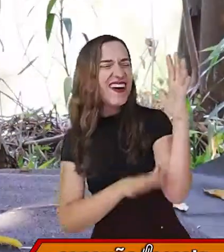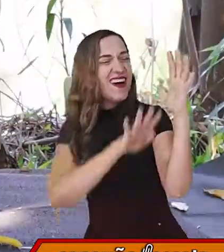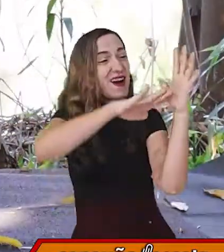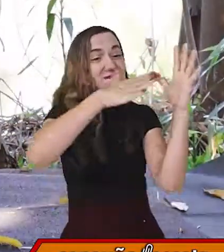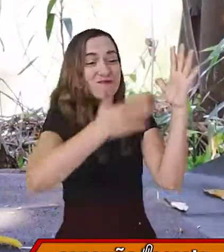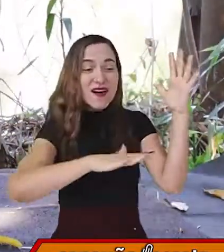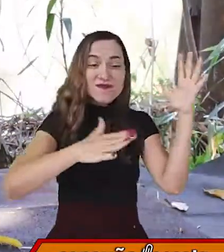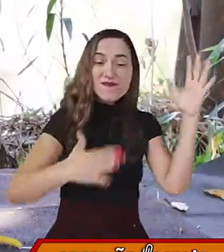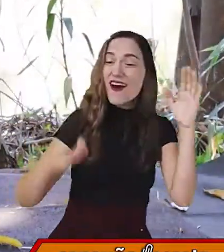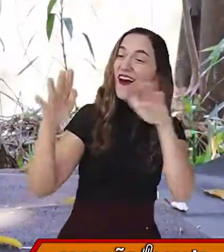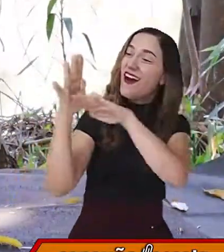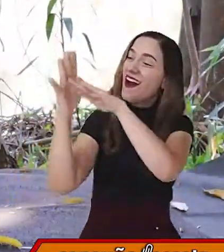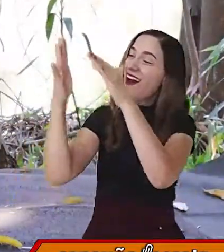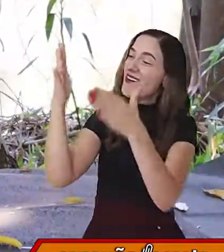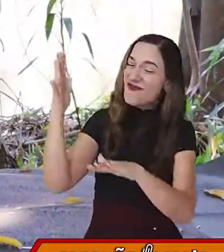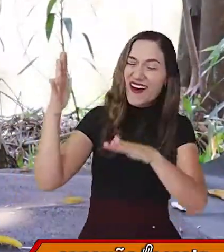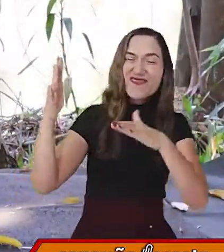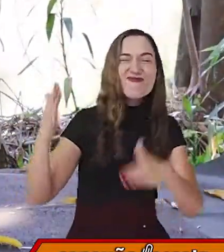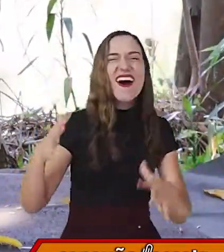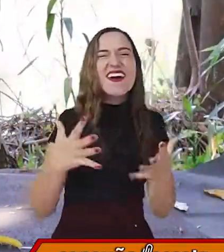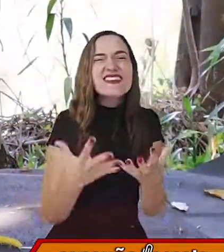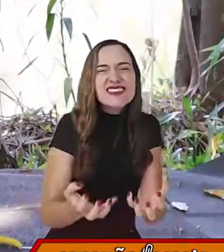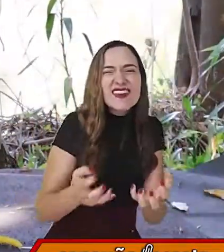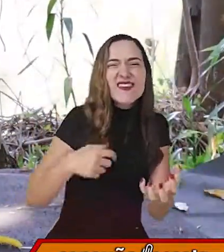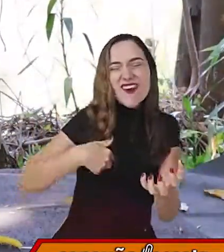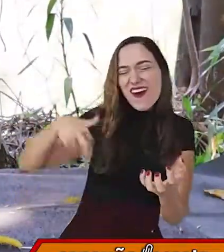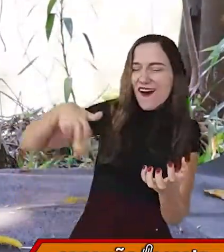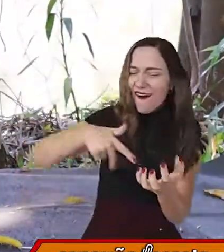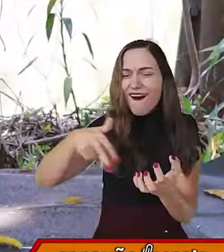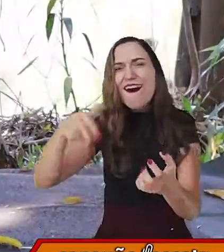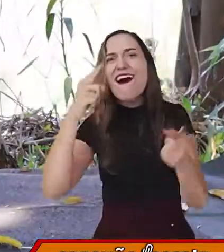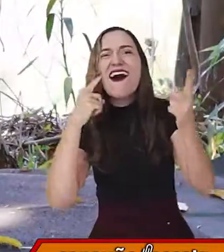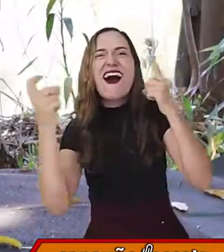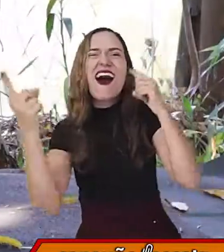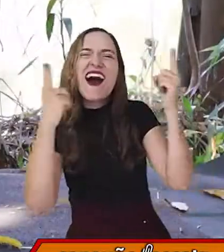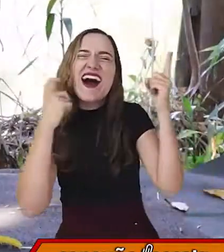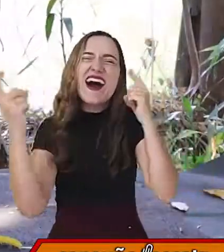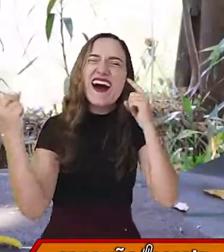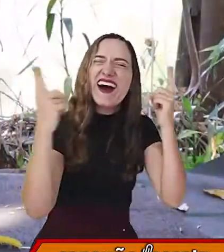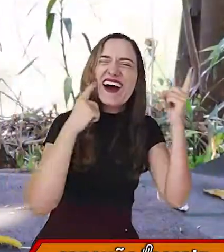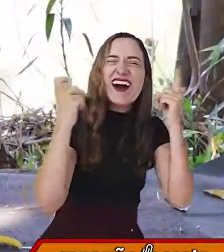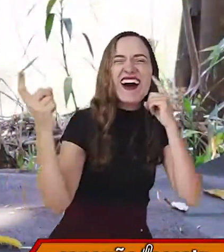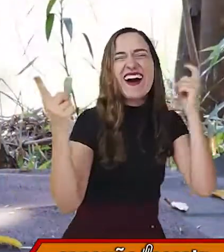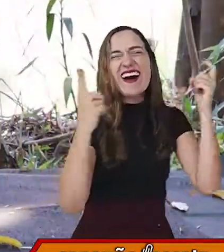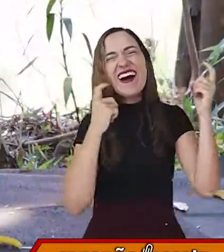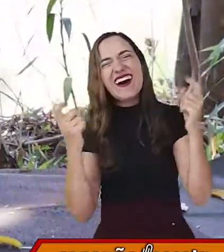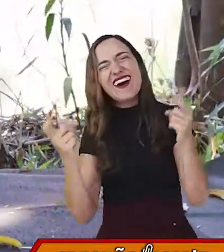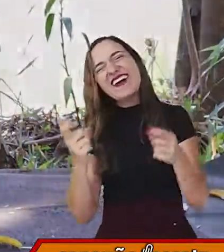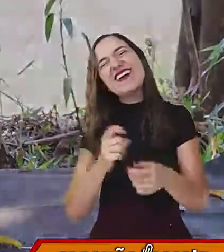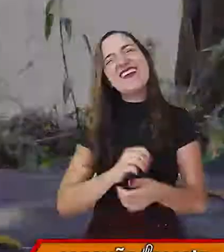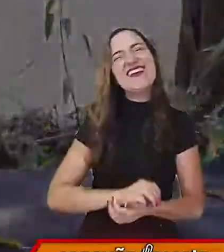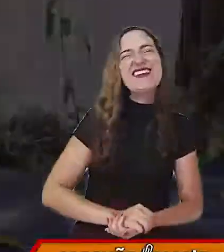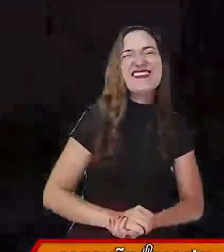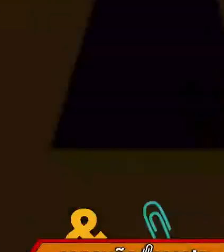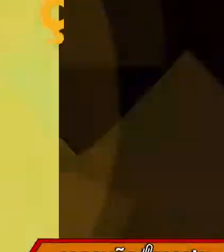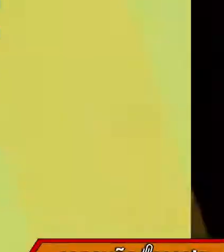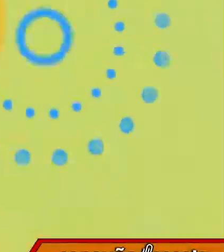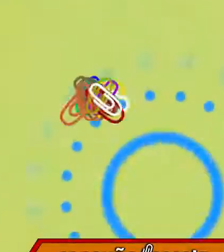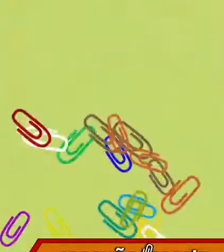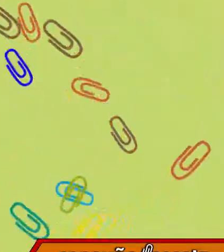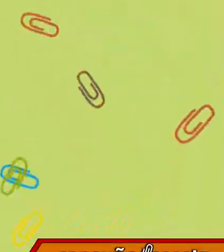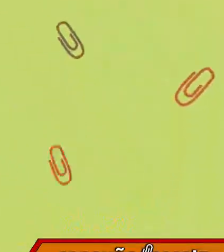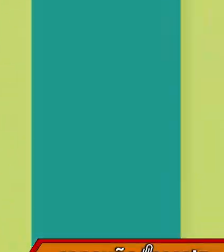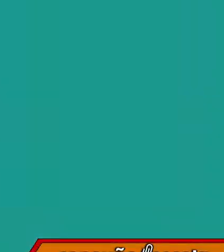Esquindolele, esquindolala, eu pisei na folha seca e fui fazer chuechuá.